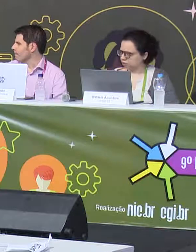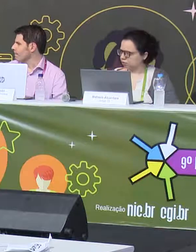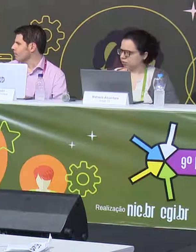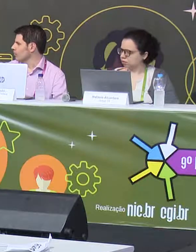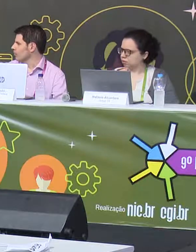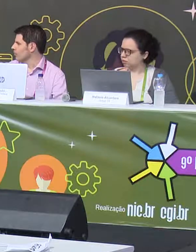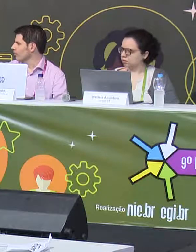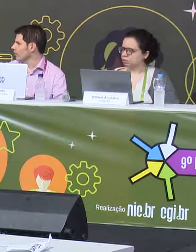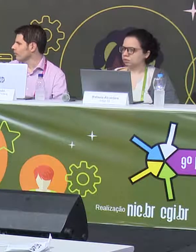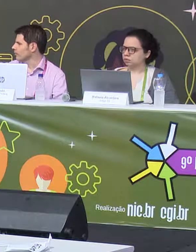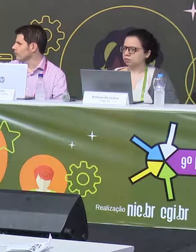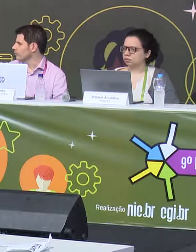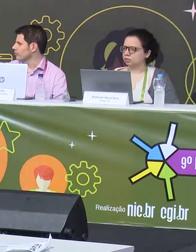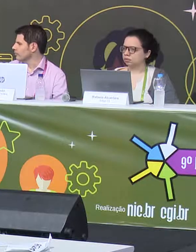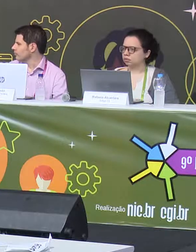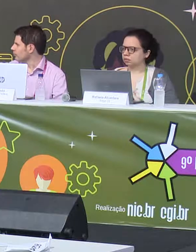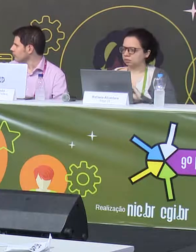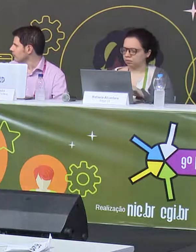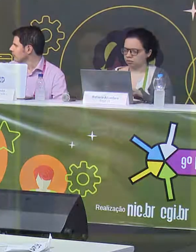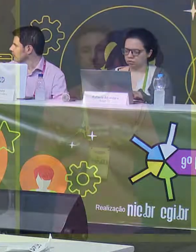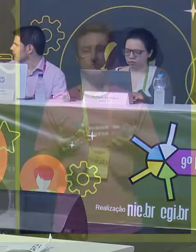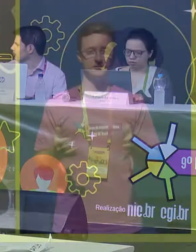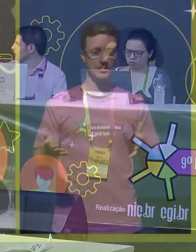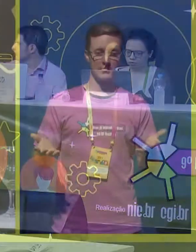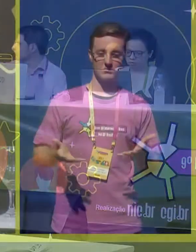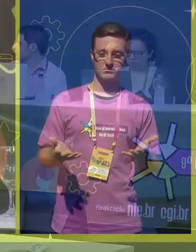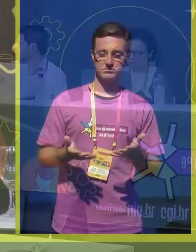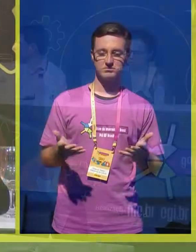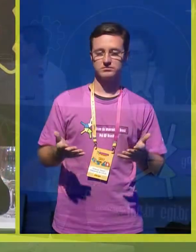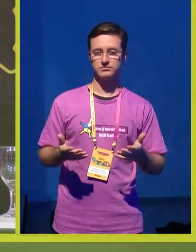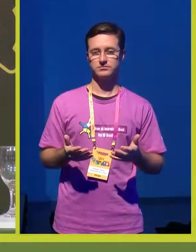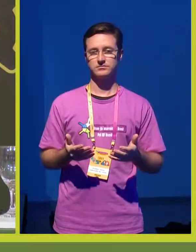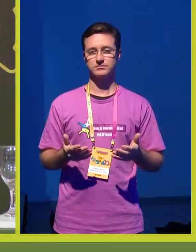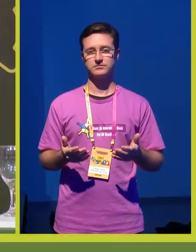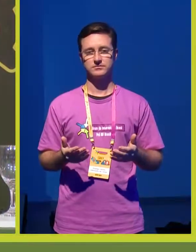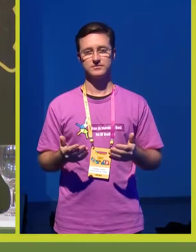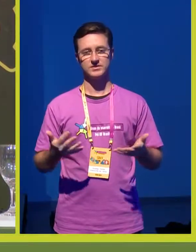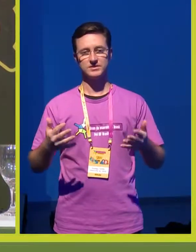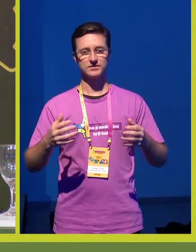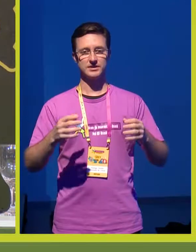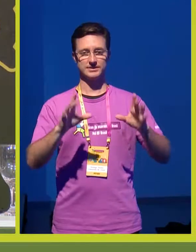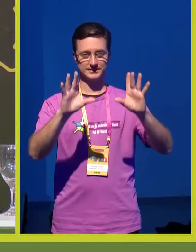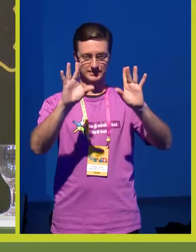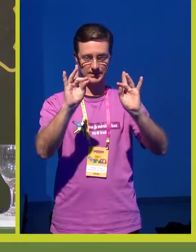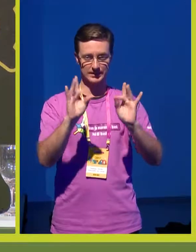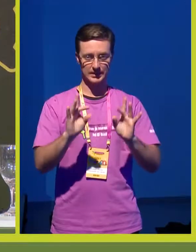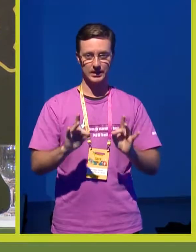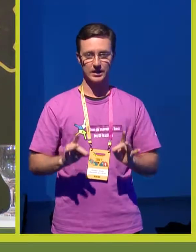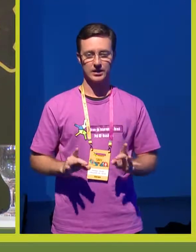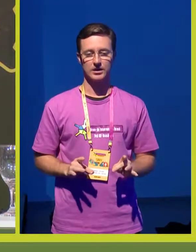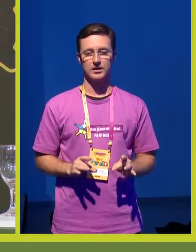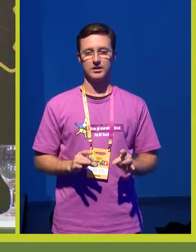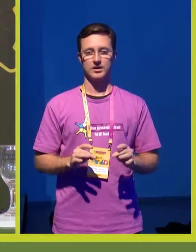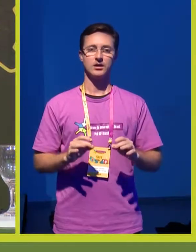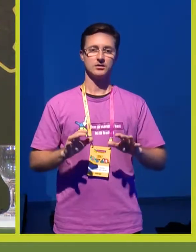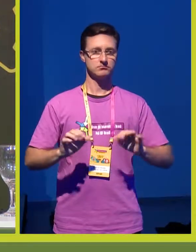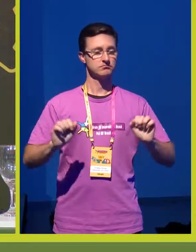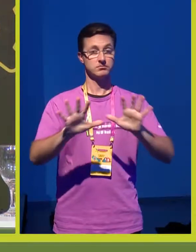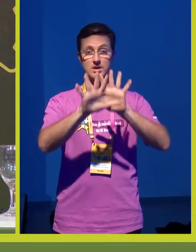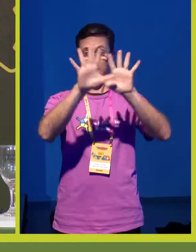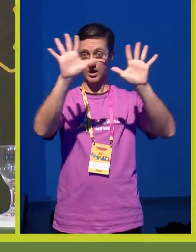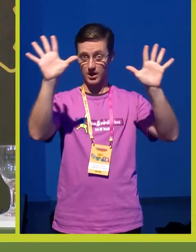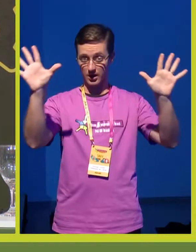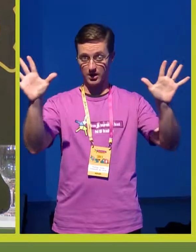eu queria falar, acho que agora a gente vai especificar um pouco, a gente teve um panorama geral das questões